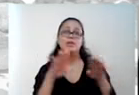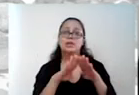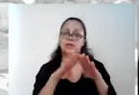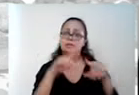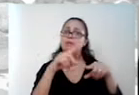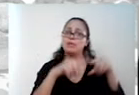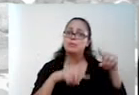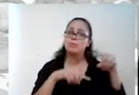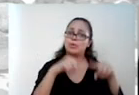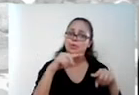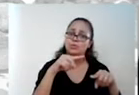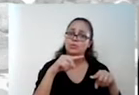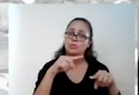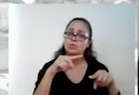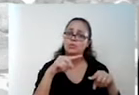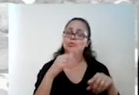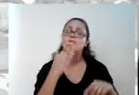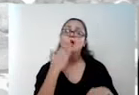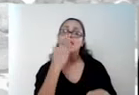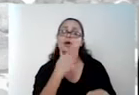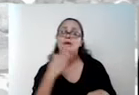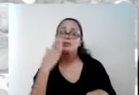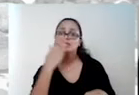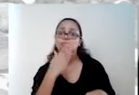como açúcar, para as diversas partes da planta.